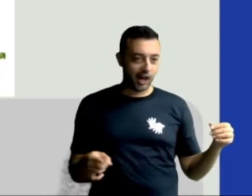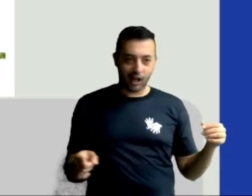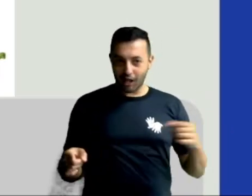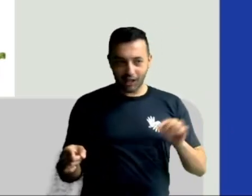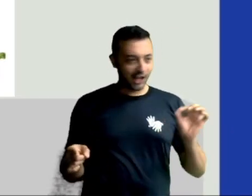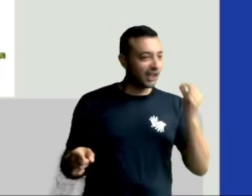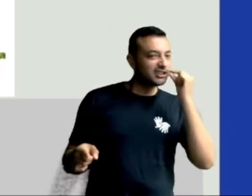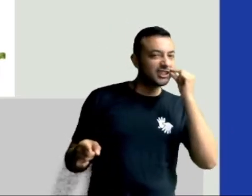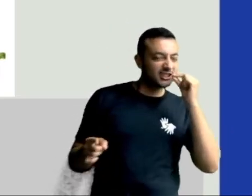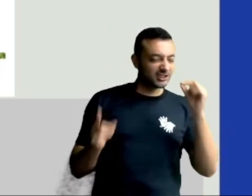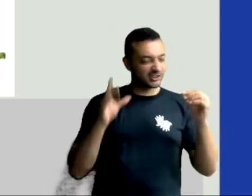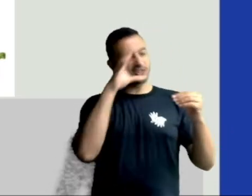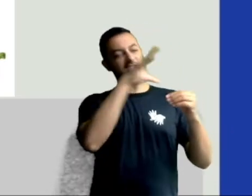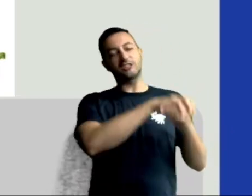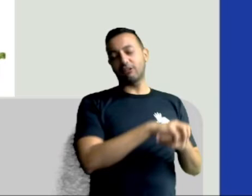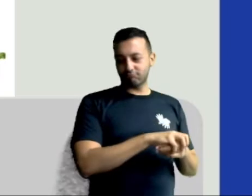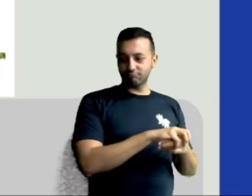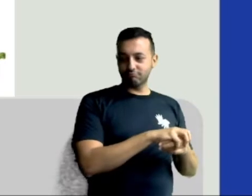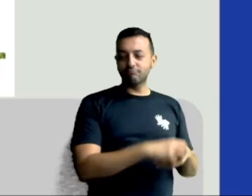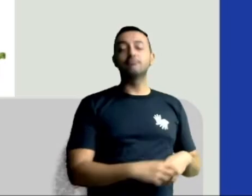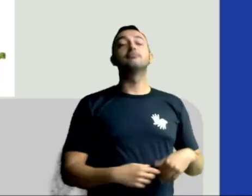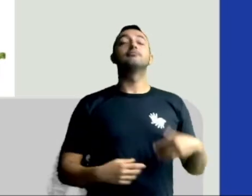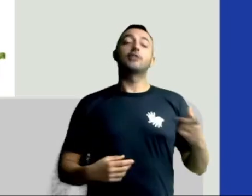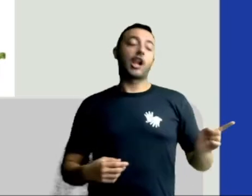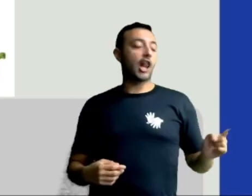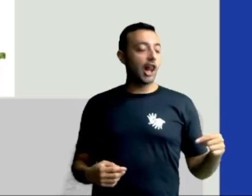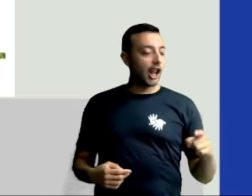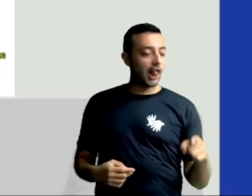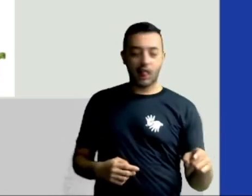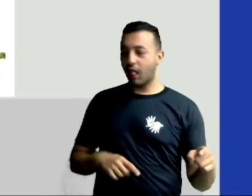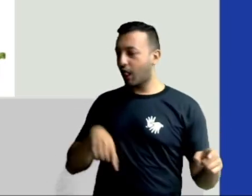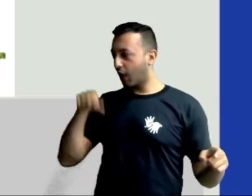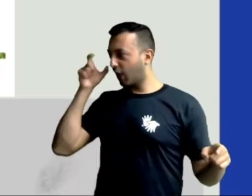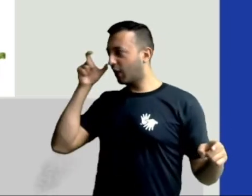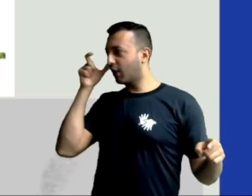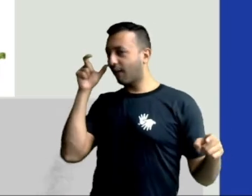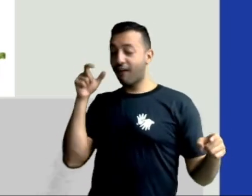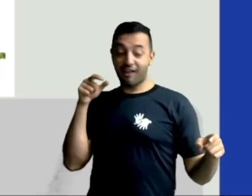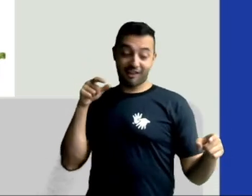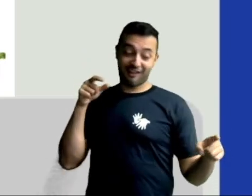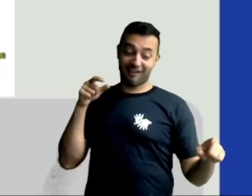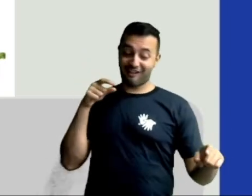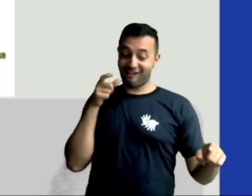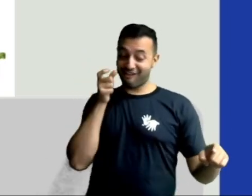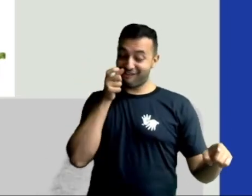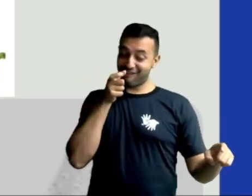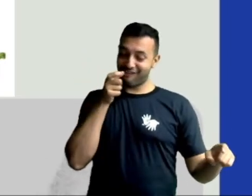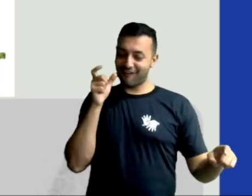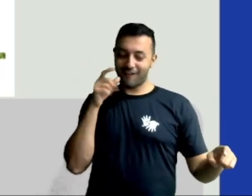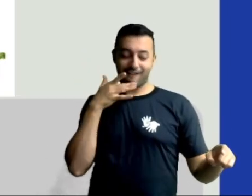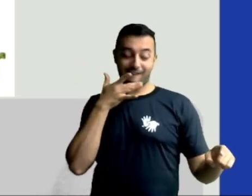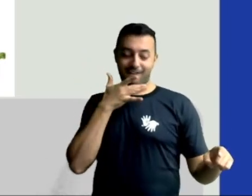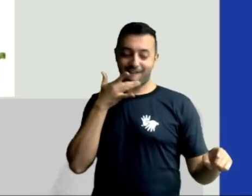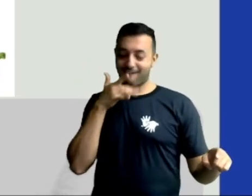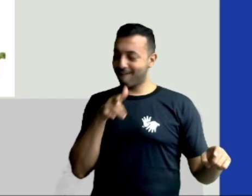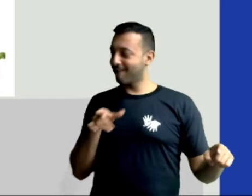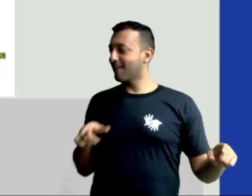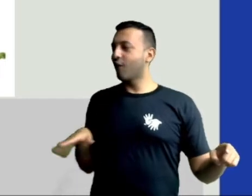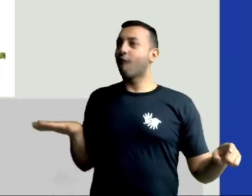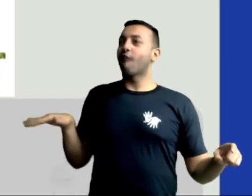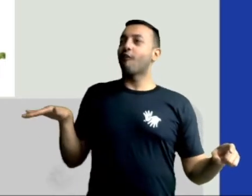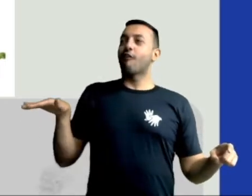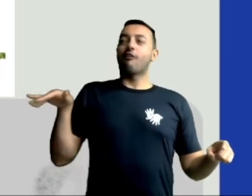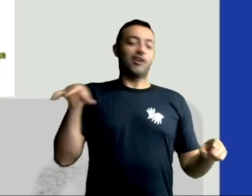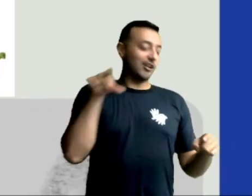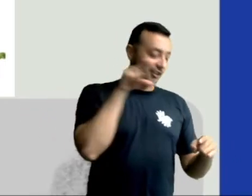Aí a serpente come o ratinho. Aí vem a coruja, olha que serpente linda, delícia, vou agora